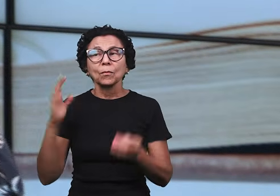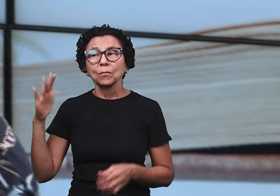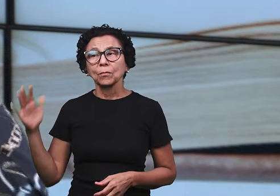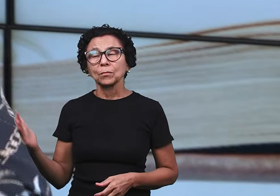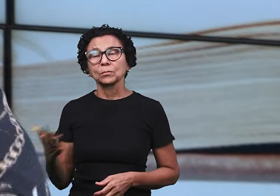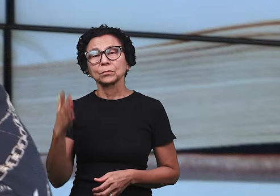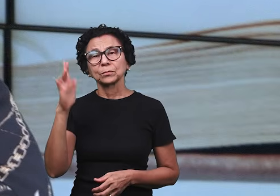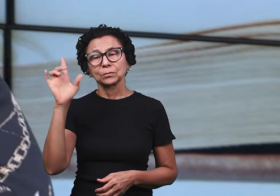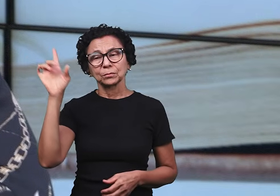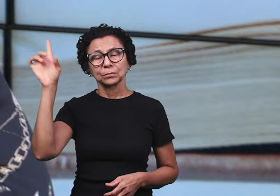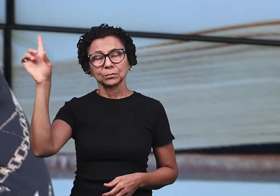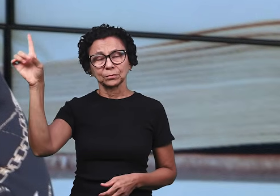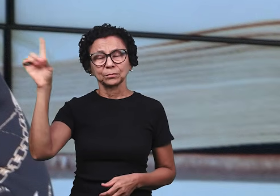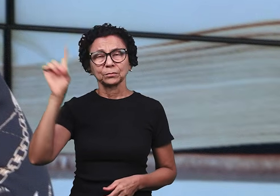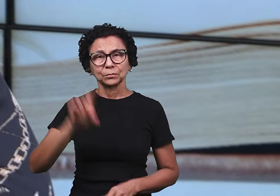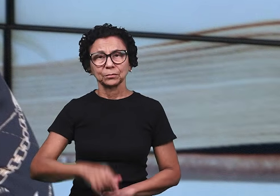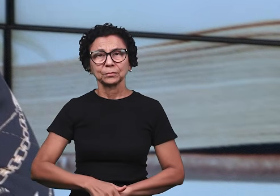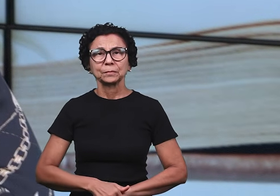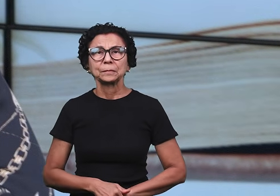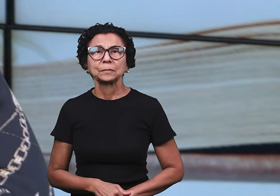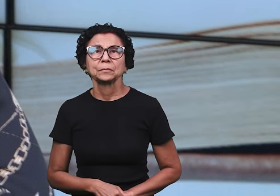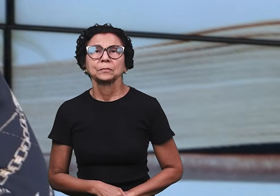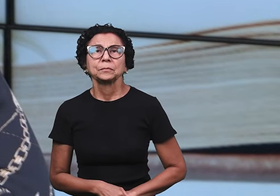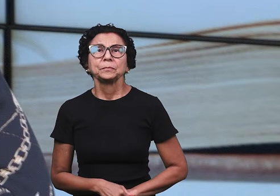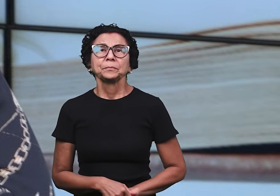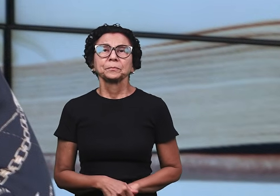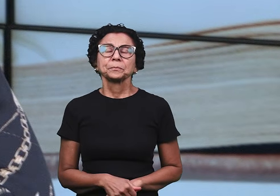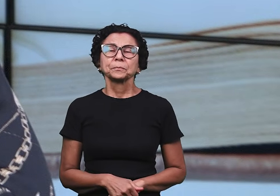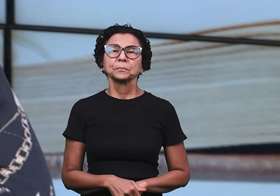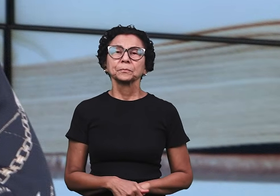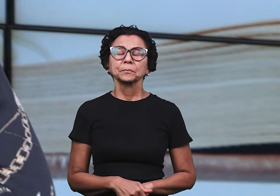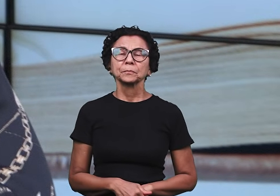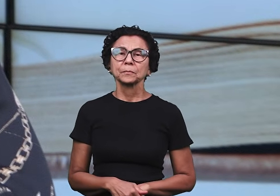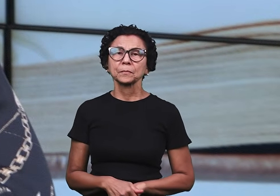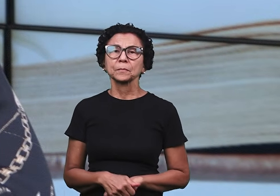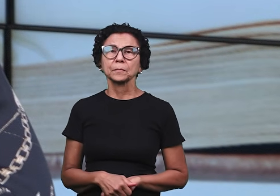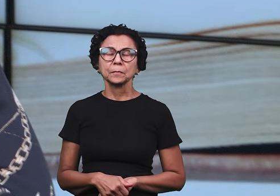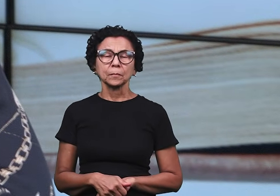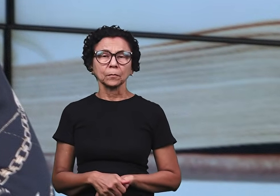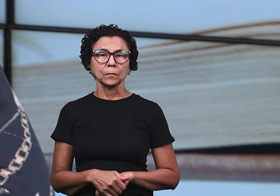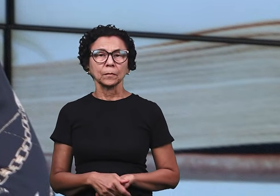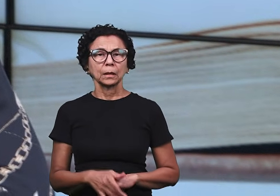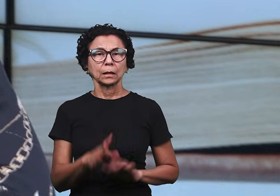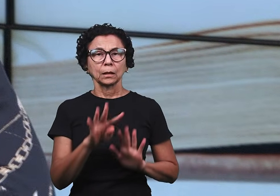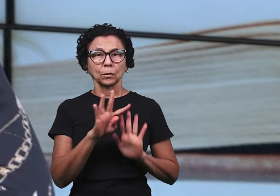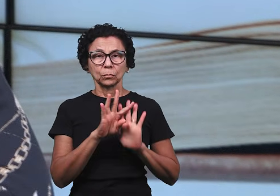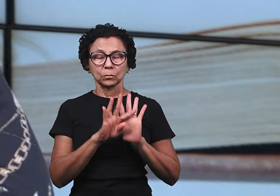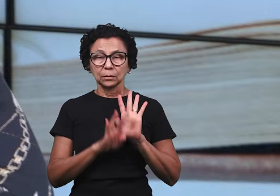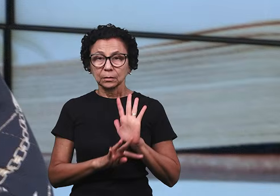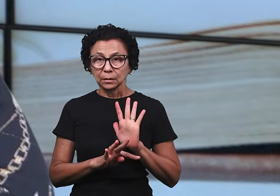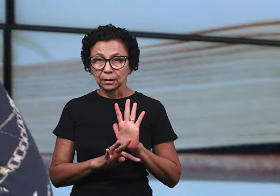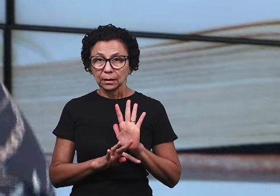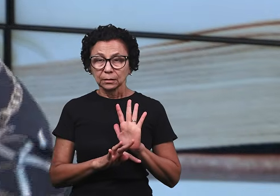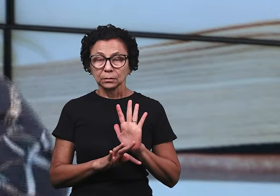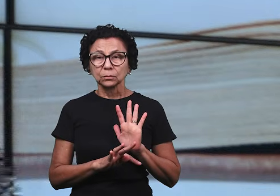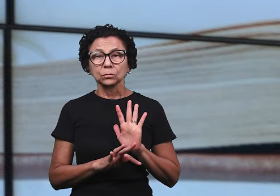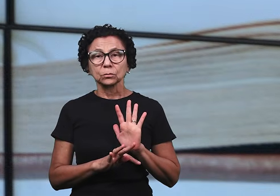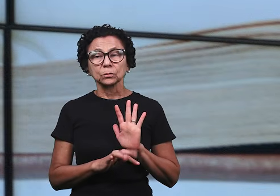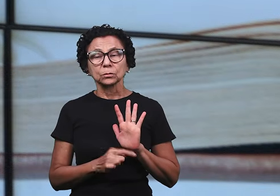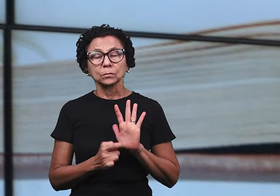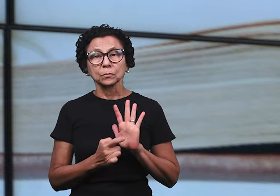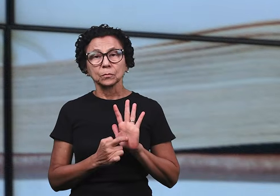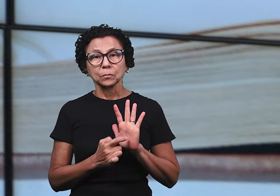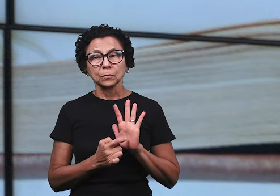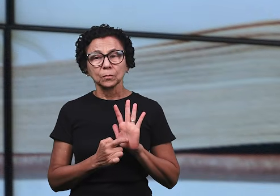muito interessante esses textos, né, que a Cris leu, porque eles nos dizem